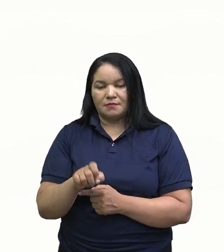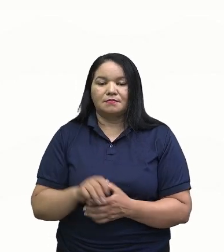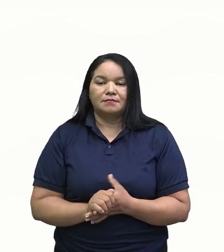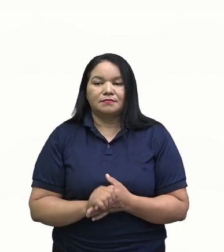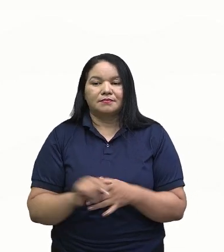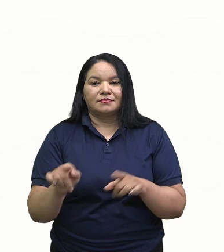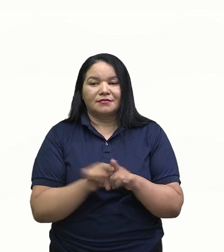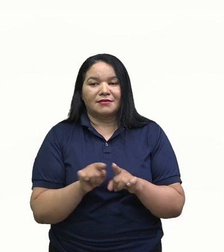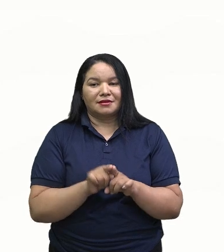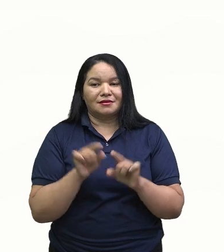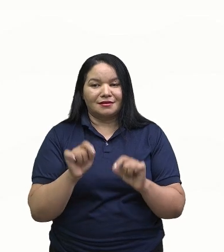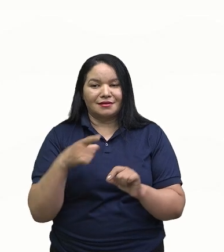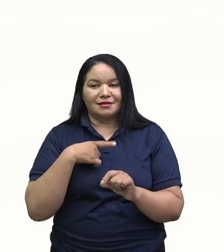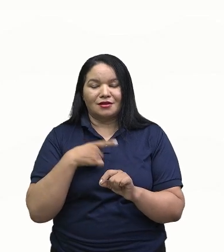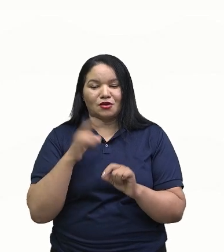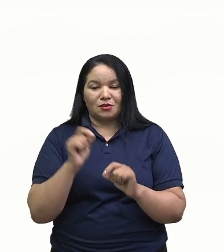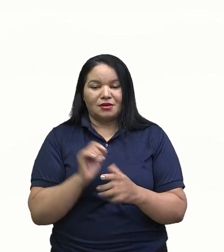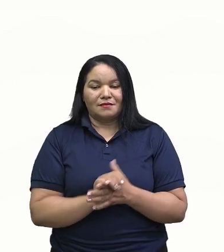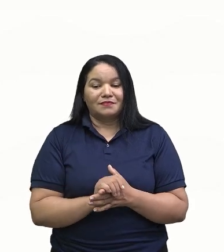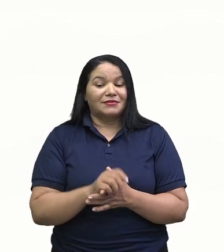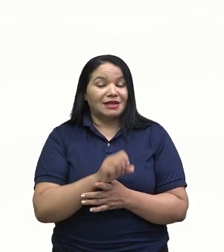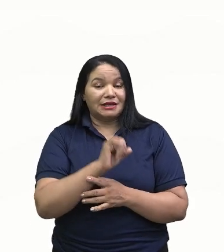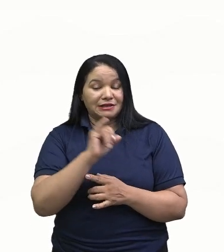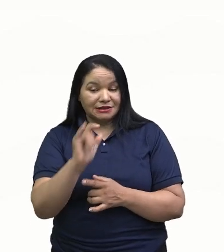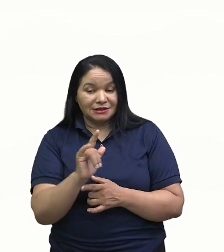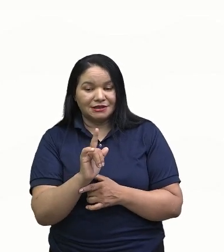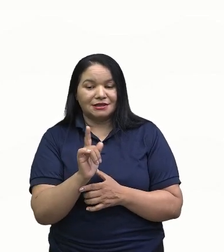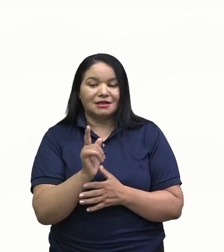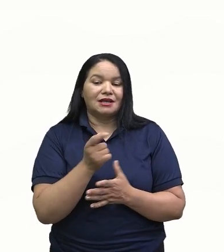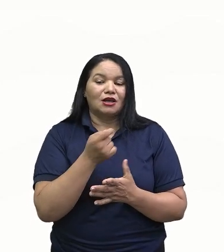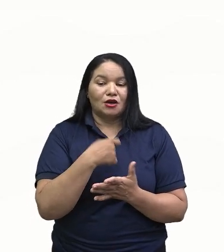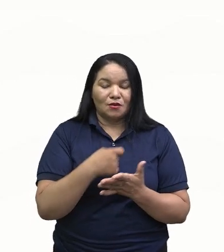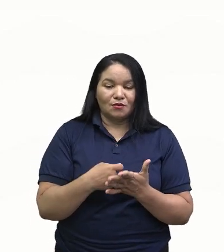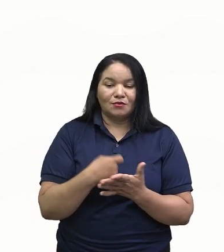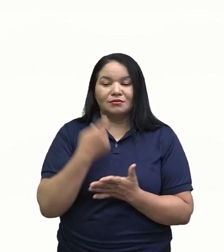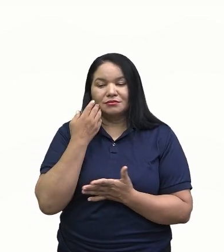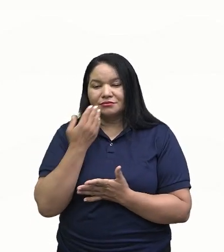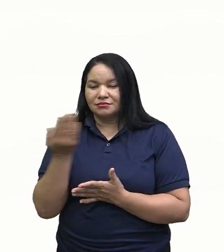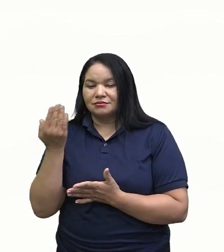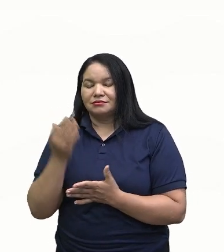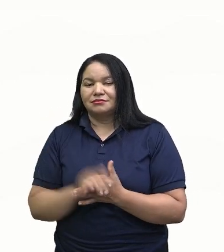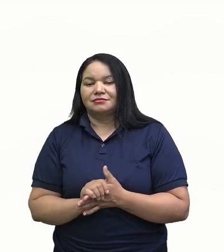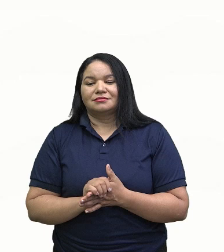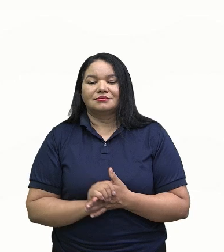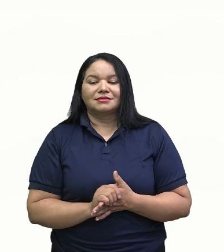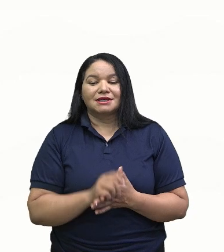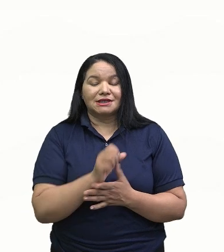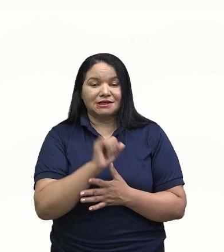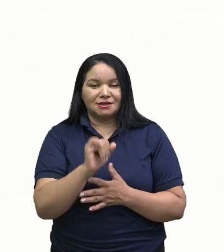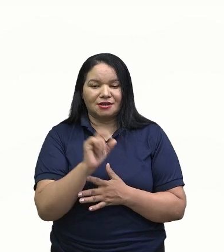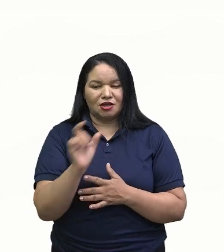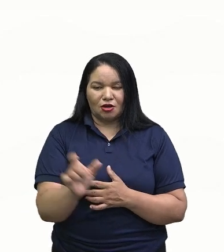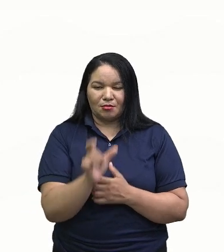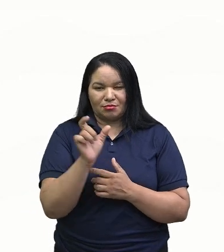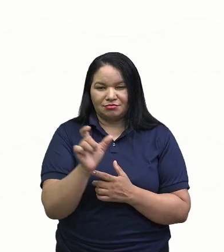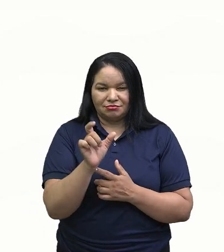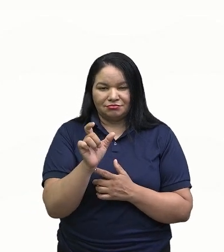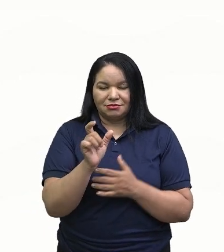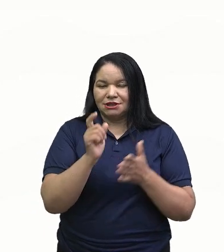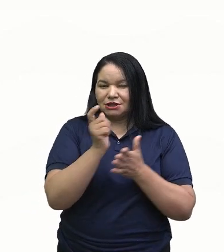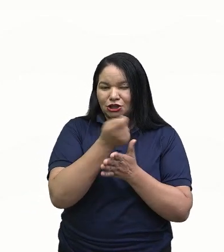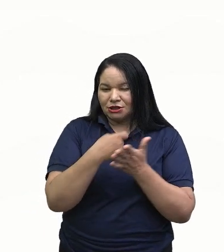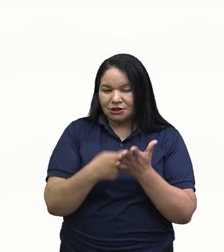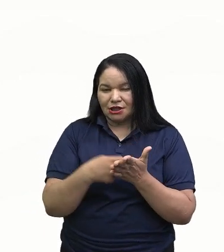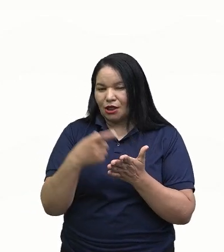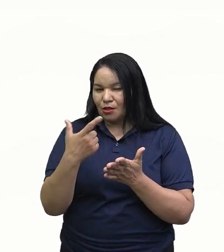moda de estiver subentendida. Então, quando ela estiver subentendida, significa que ela não está